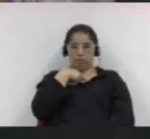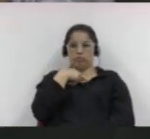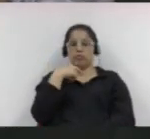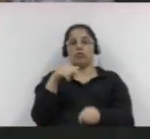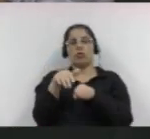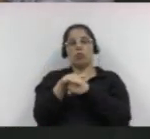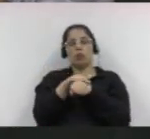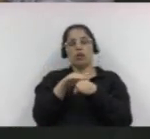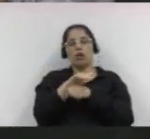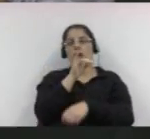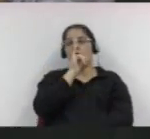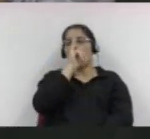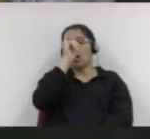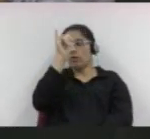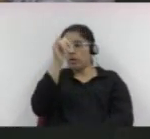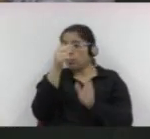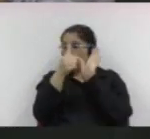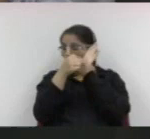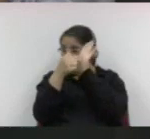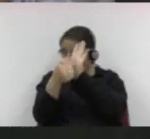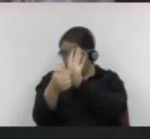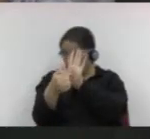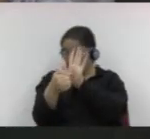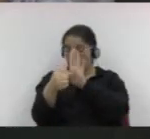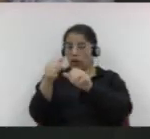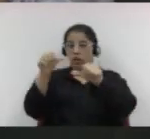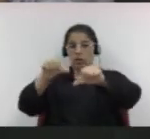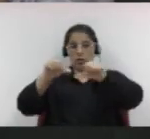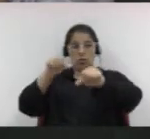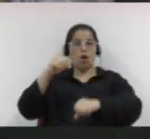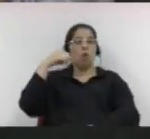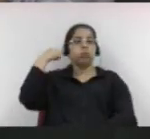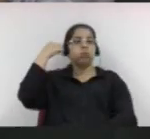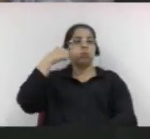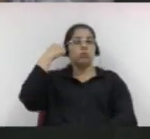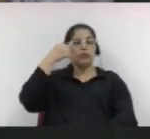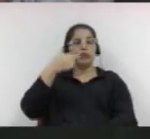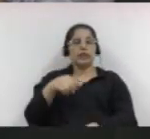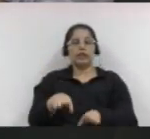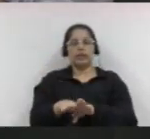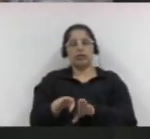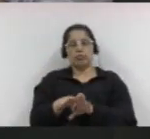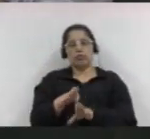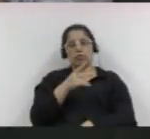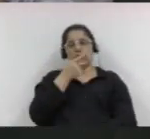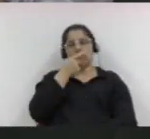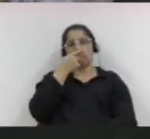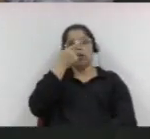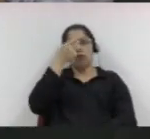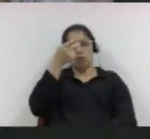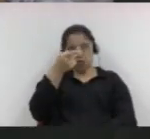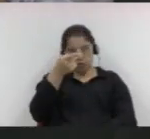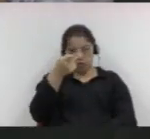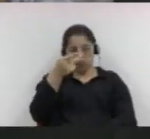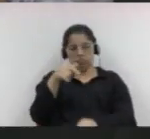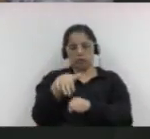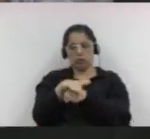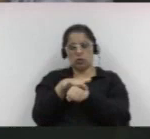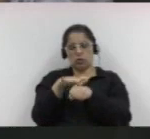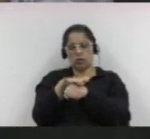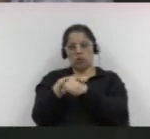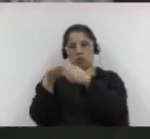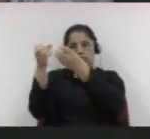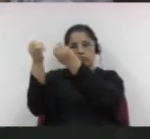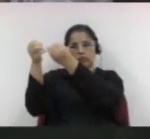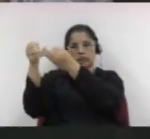para ela, mostrei que eu não estava em estado bom. Minha advogada falou por mim. A minha advogada falou, conversou tudo